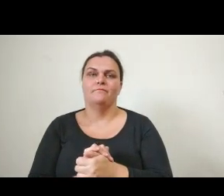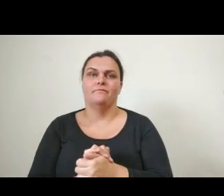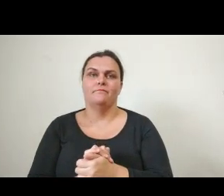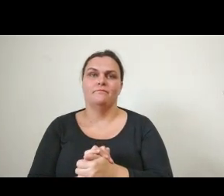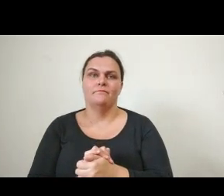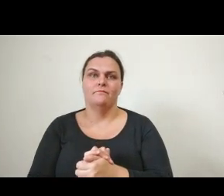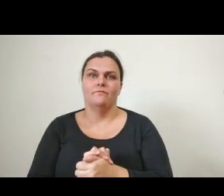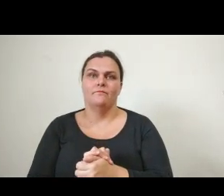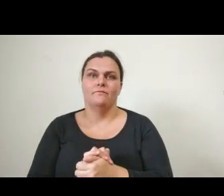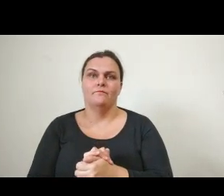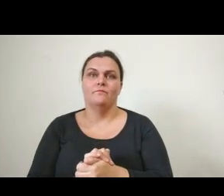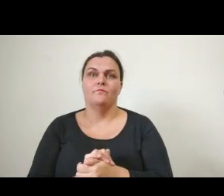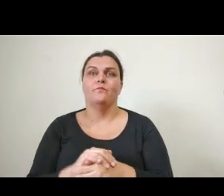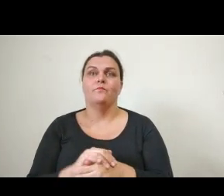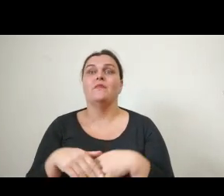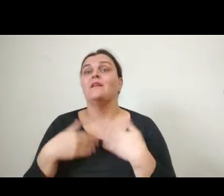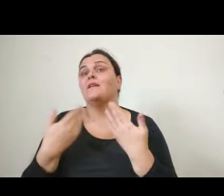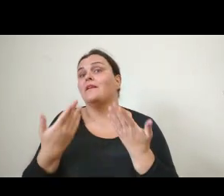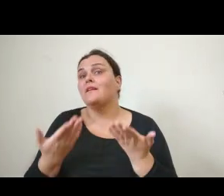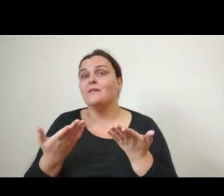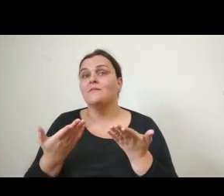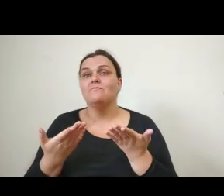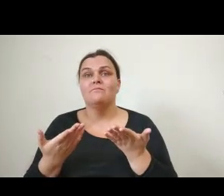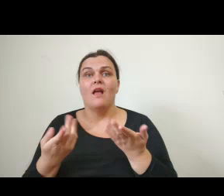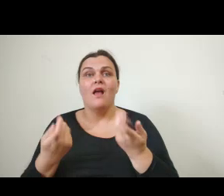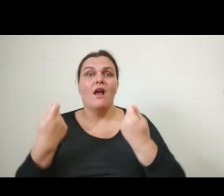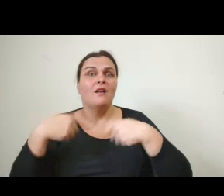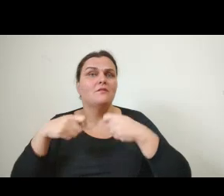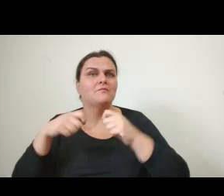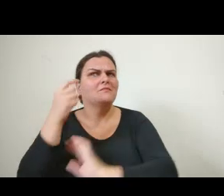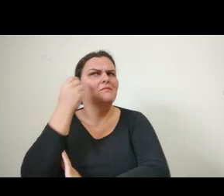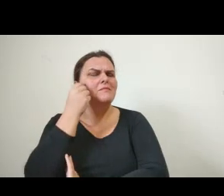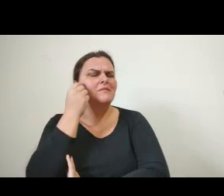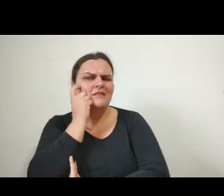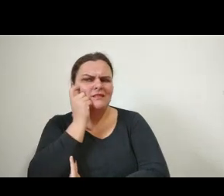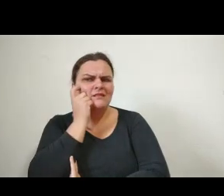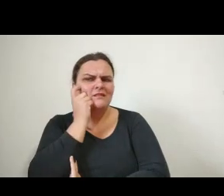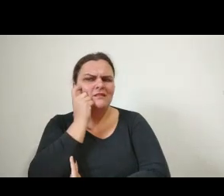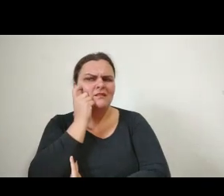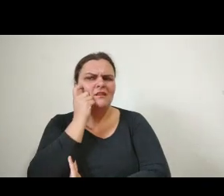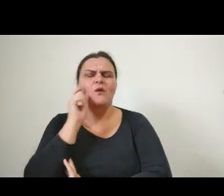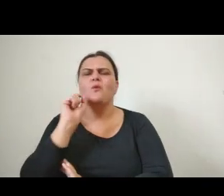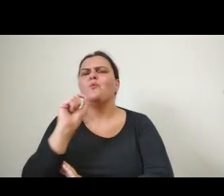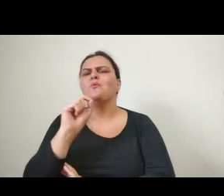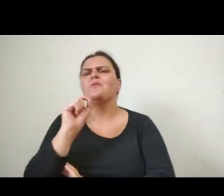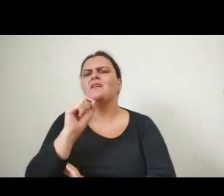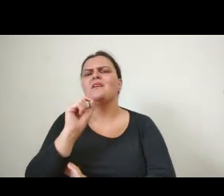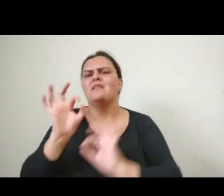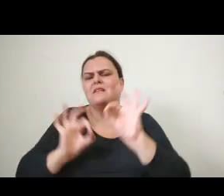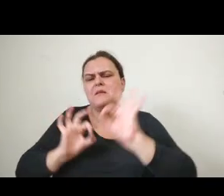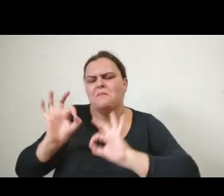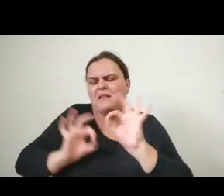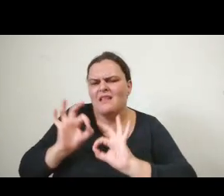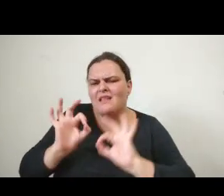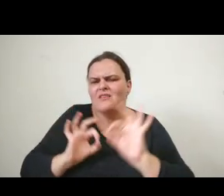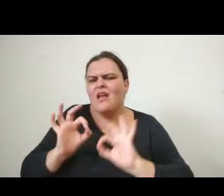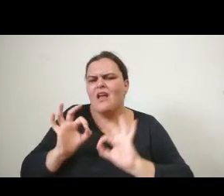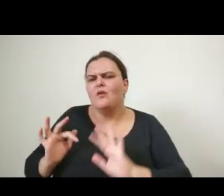E, né, qual é essa magnitude do aquecimento, né? O que está sendo previsto, né, em termos de aumento